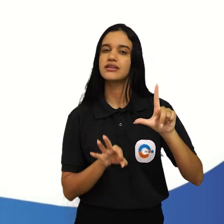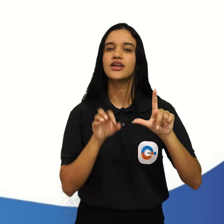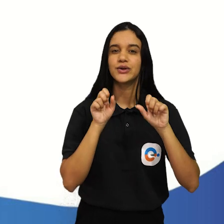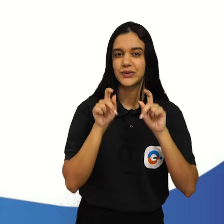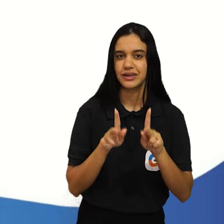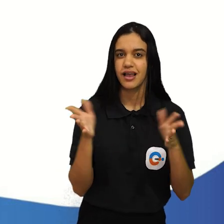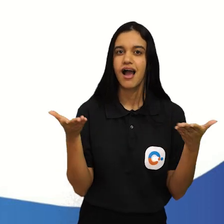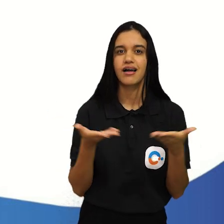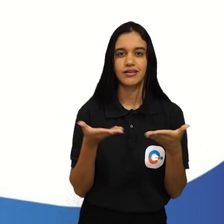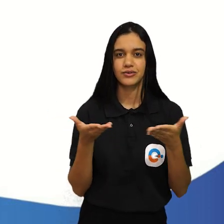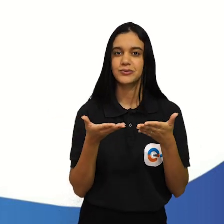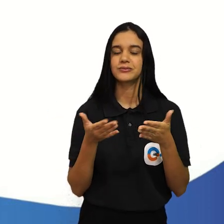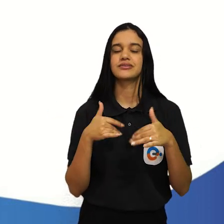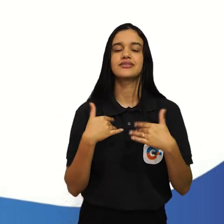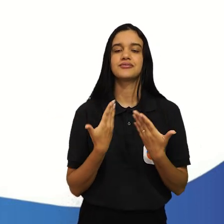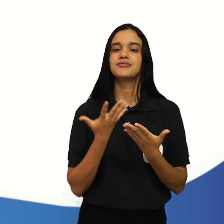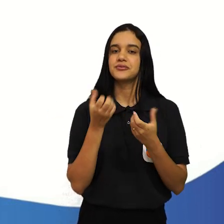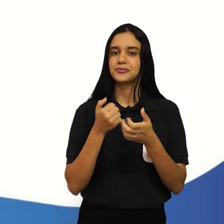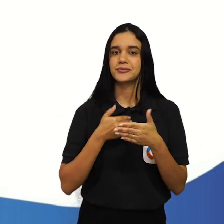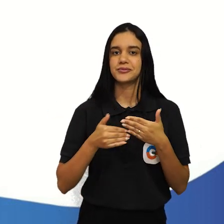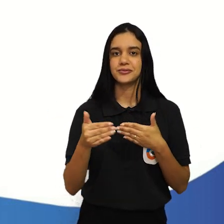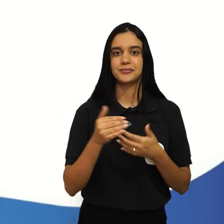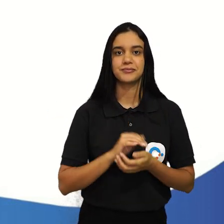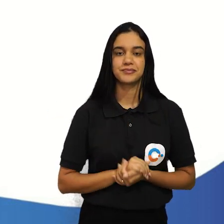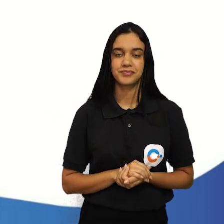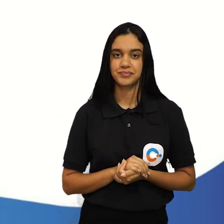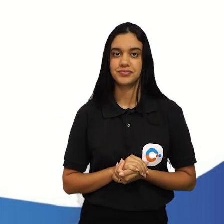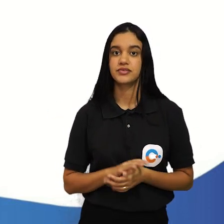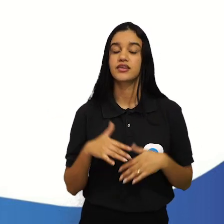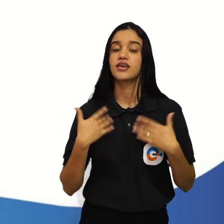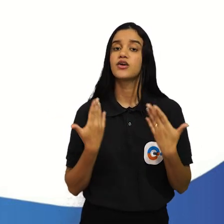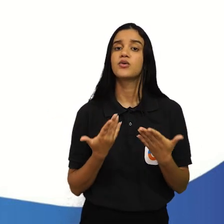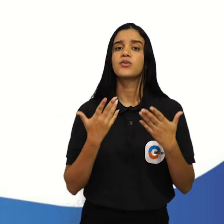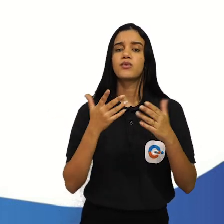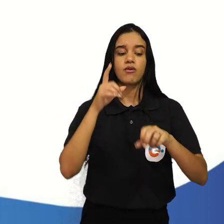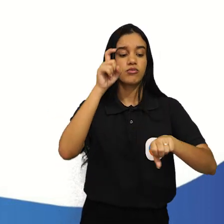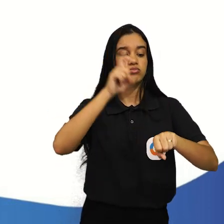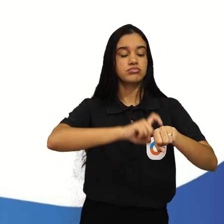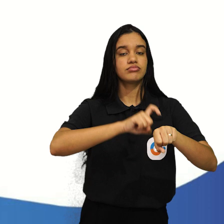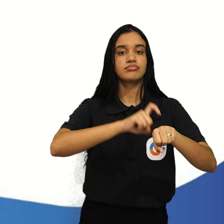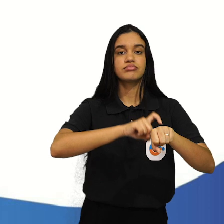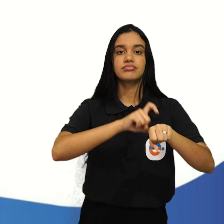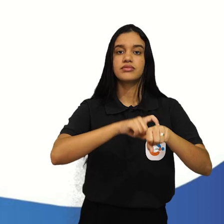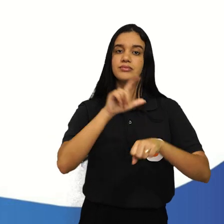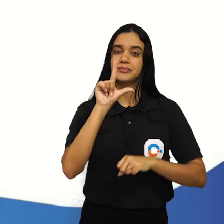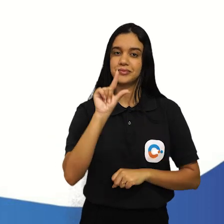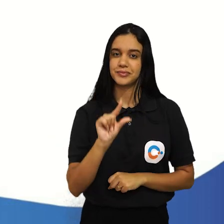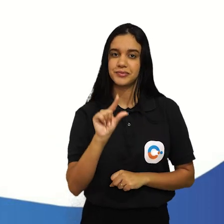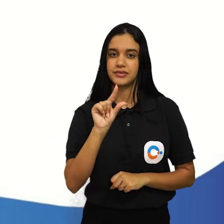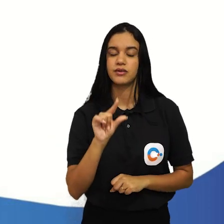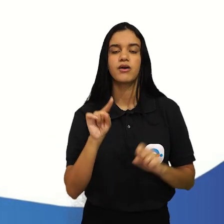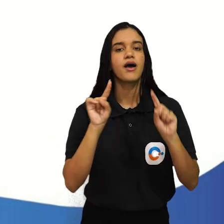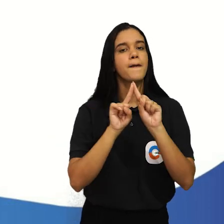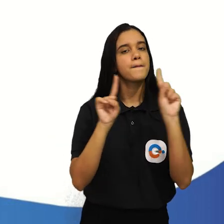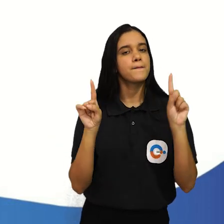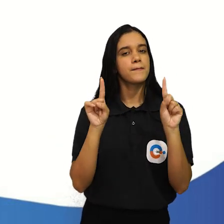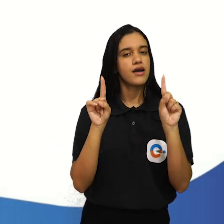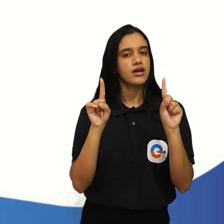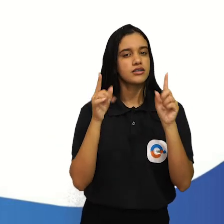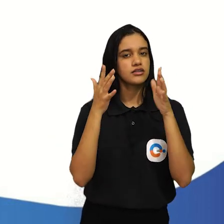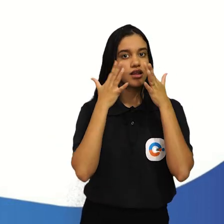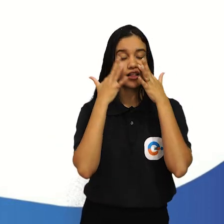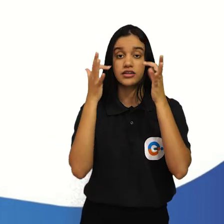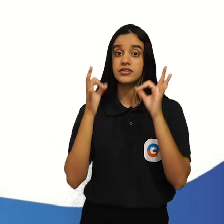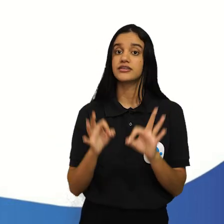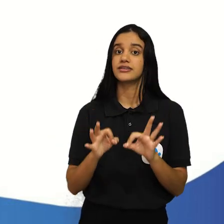Então, ó, vamos lá. O que é que a questão quer da gente? Qual é o tempo mínimo? Só que atenção com isso aqui,